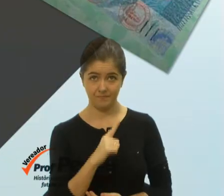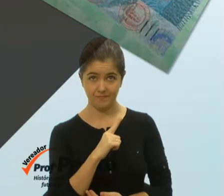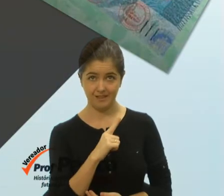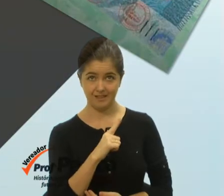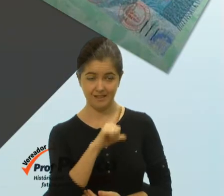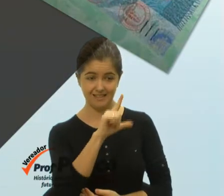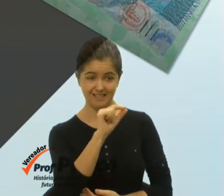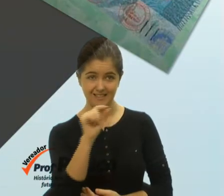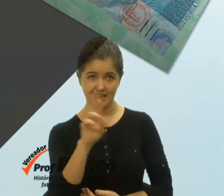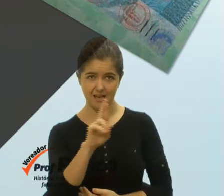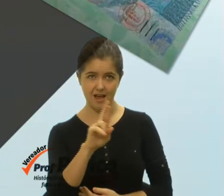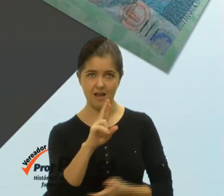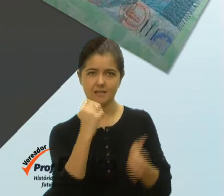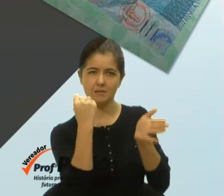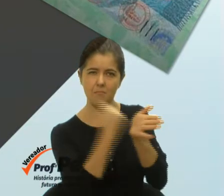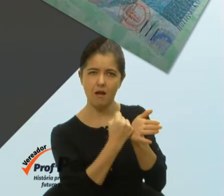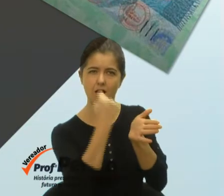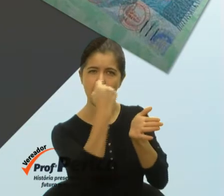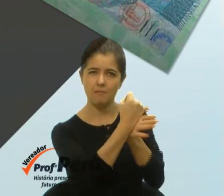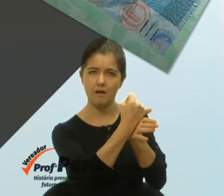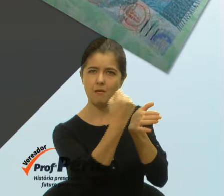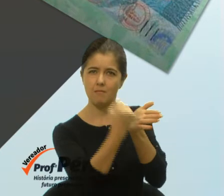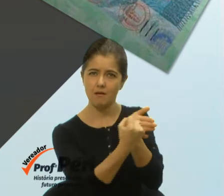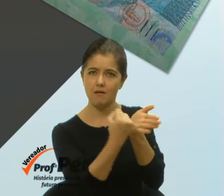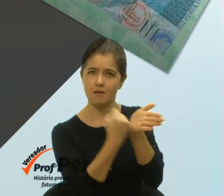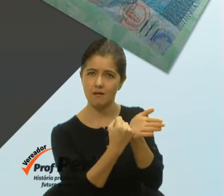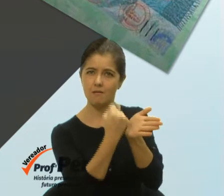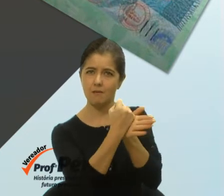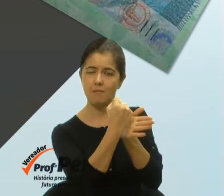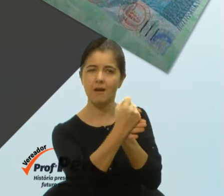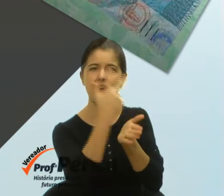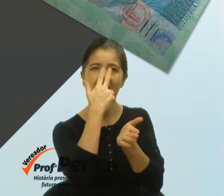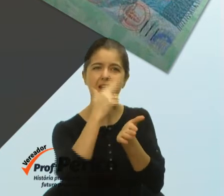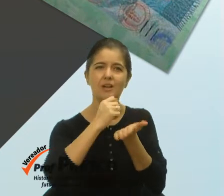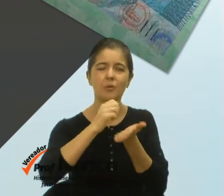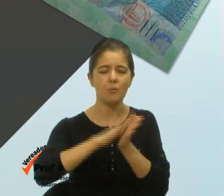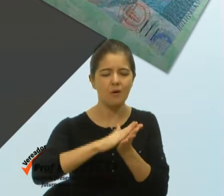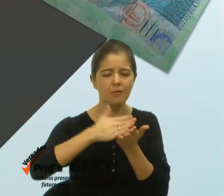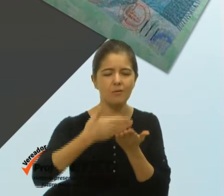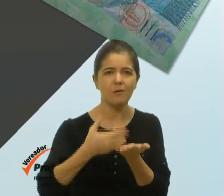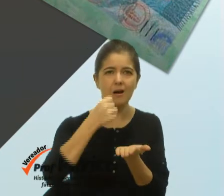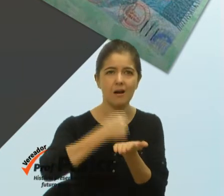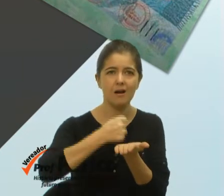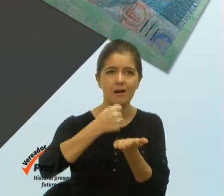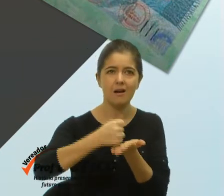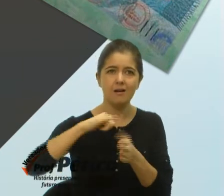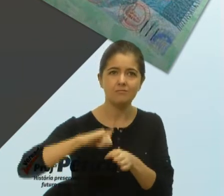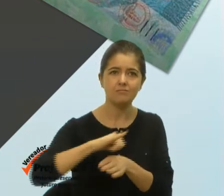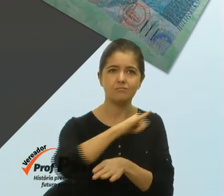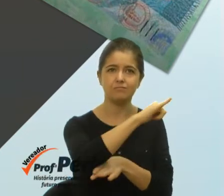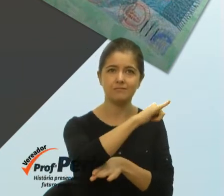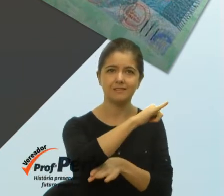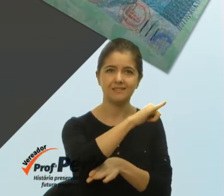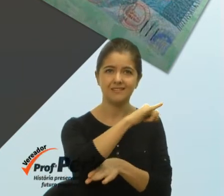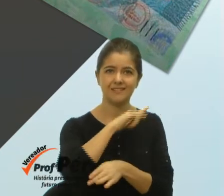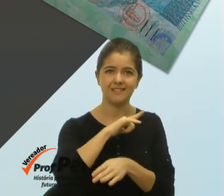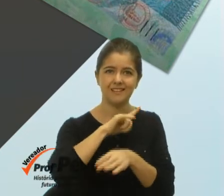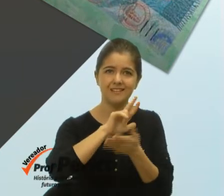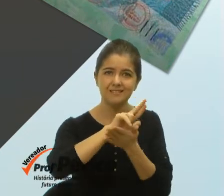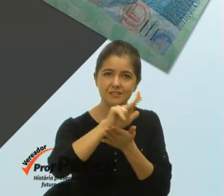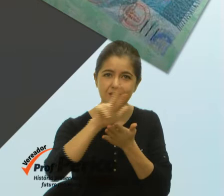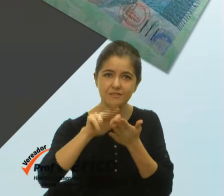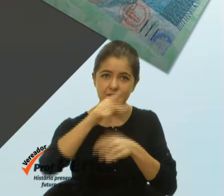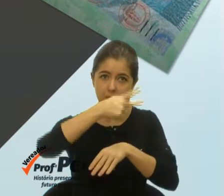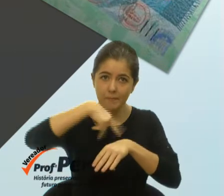imagem carimbos, como se fossem carimbos de passaporte, de vários países do mundo. E o